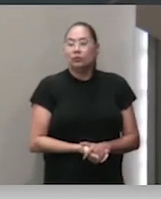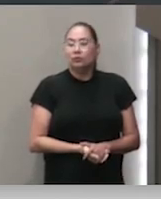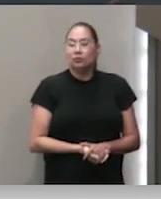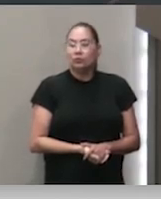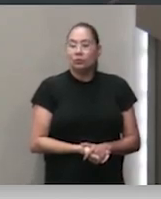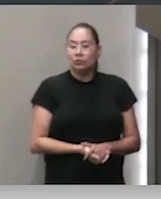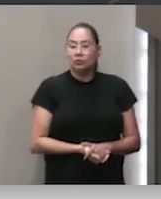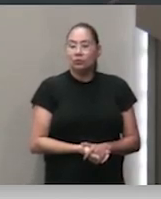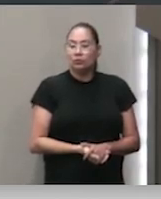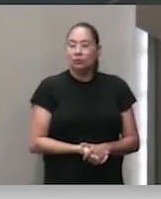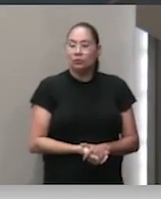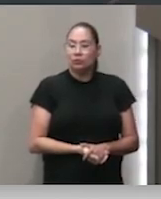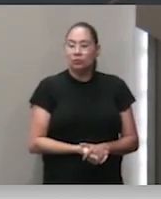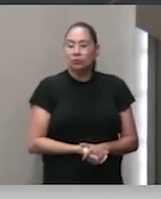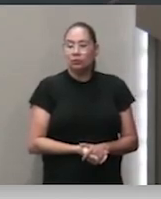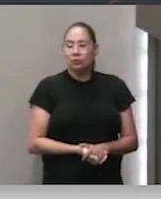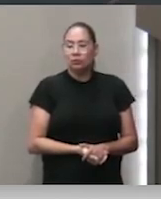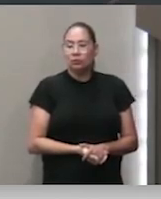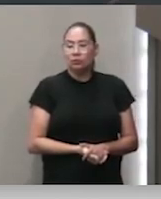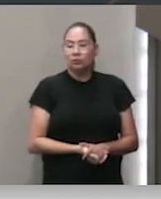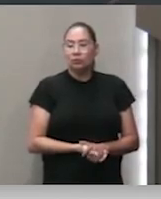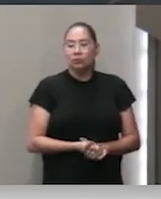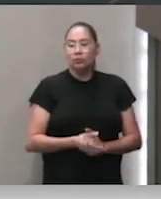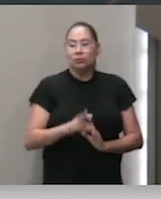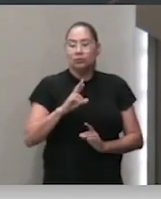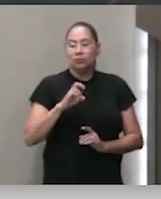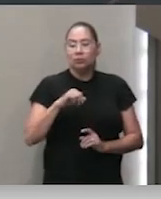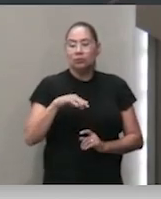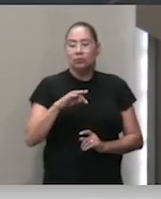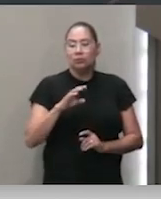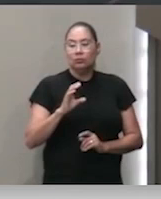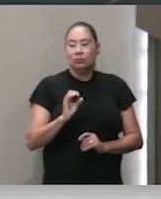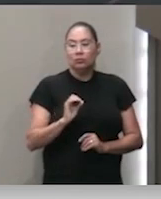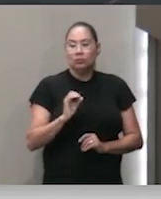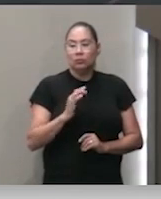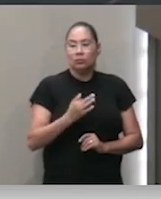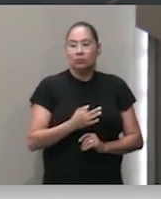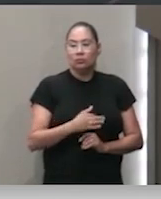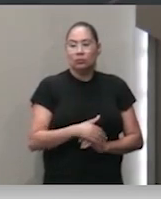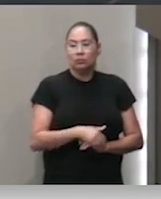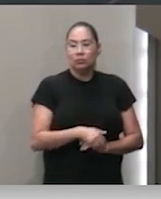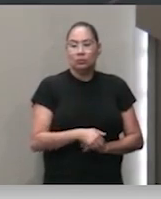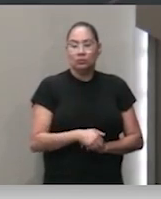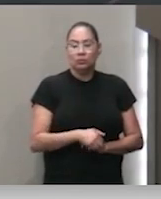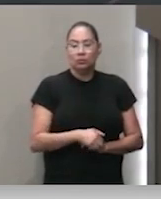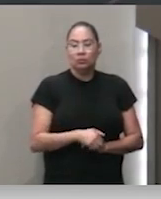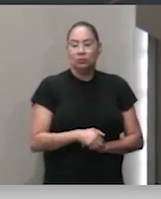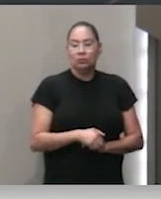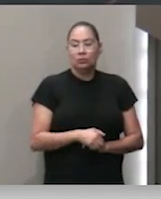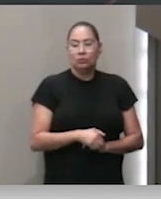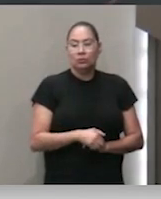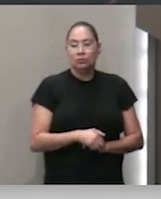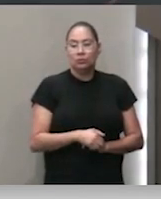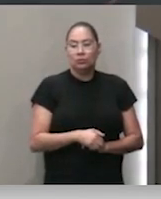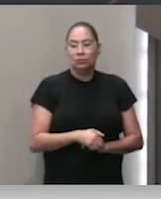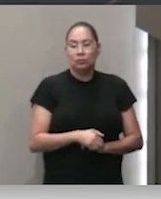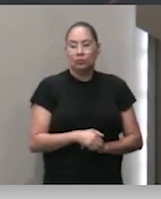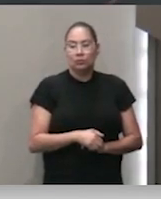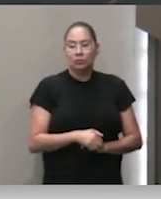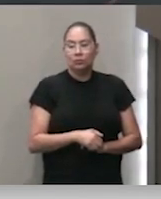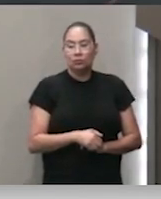Obrigado, vereadora Ada. Renato Severo da Silva, ausente. Ronaldo Severo da Silva,